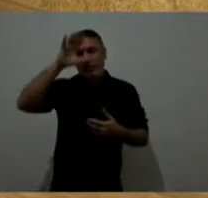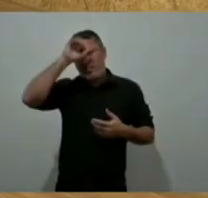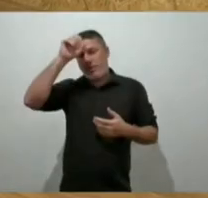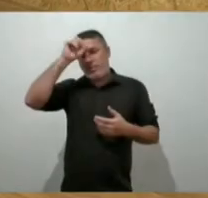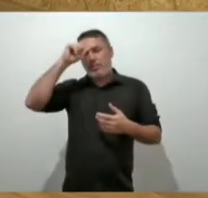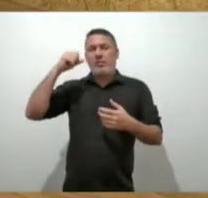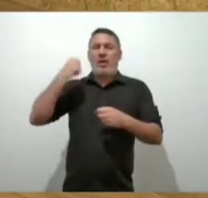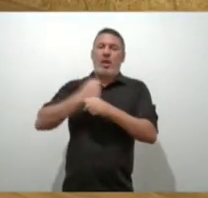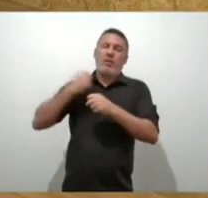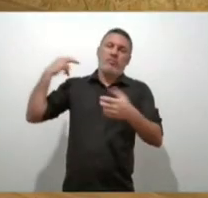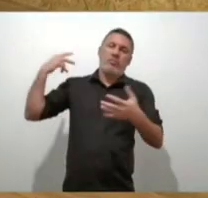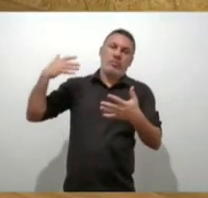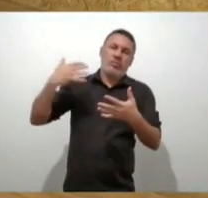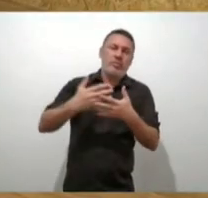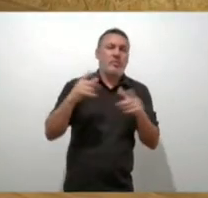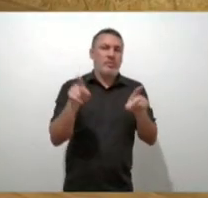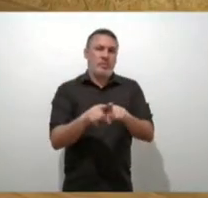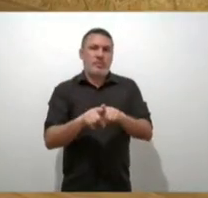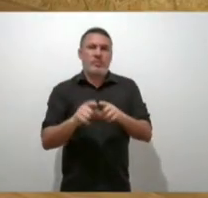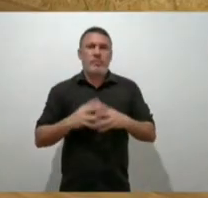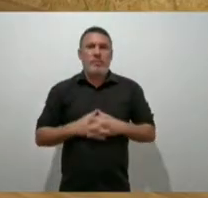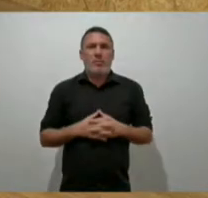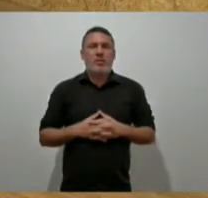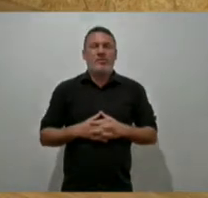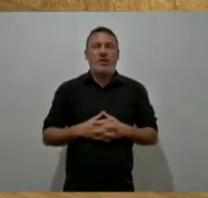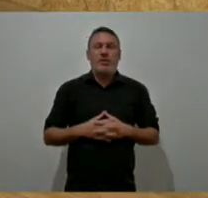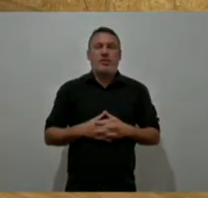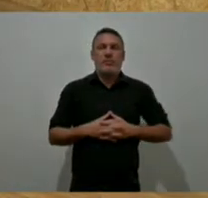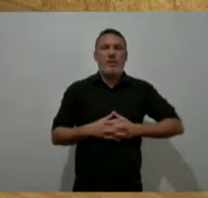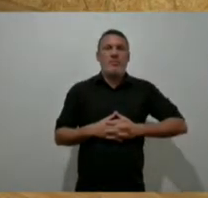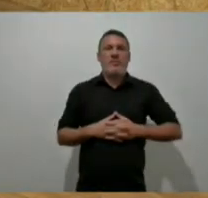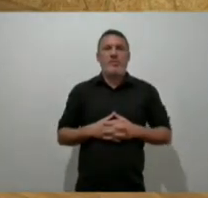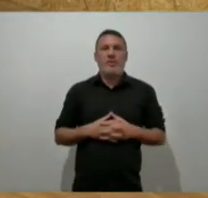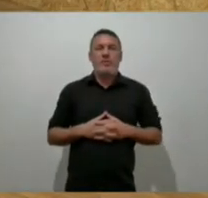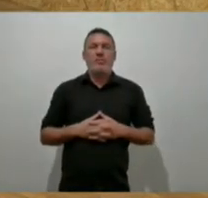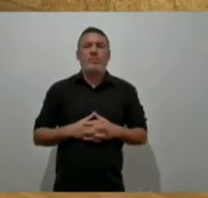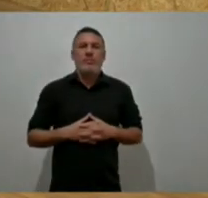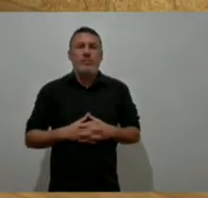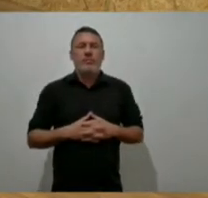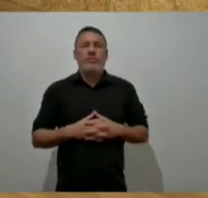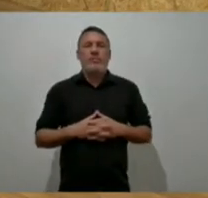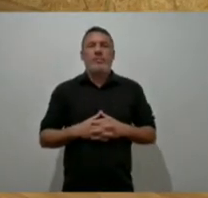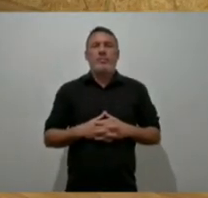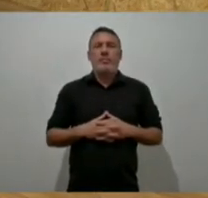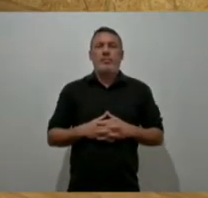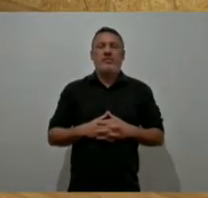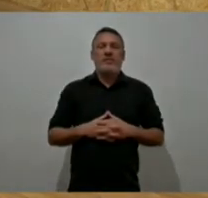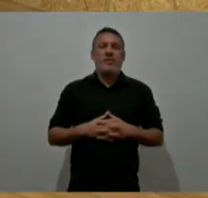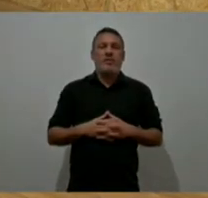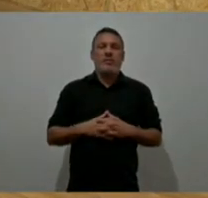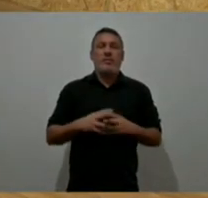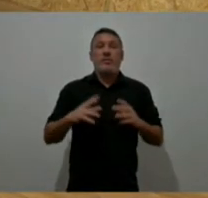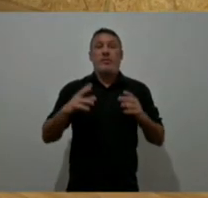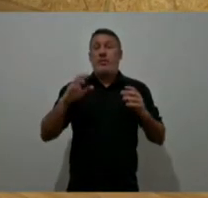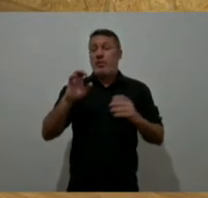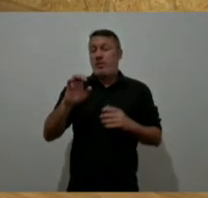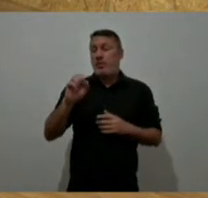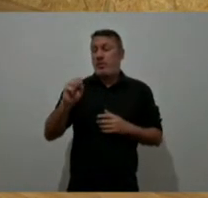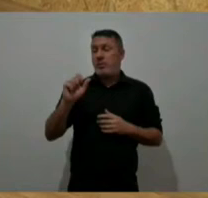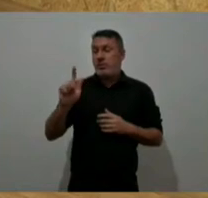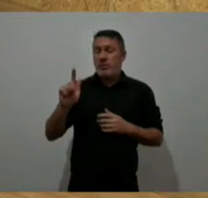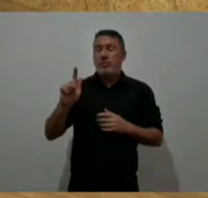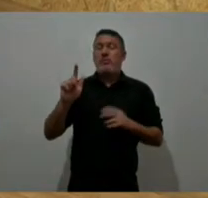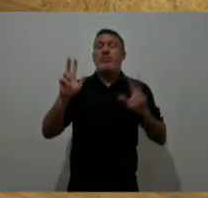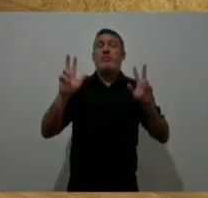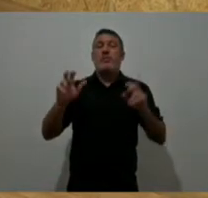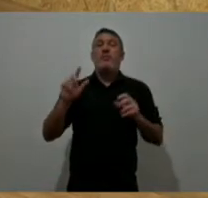também. A questão do ESG, ela nasceu, ela é uma evolução,